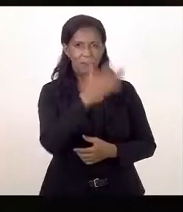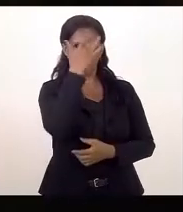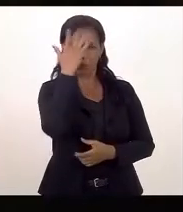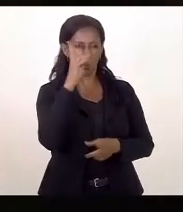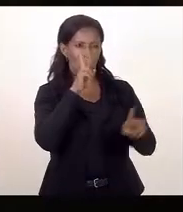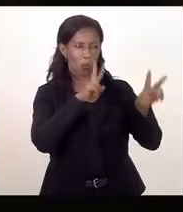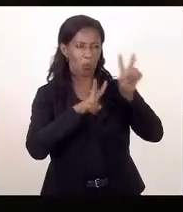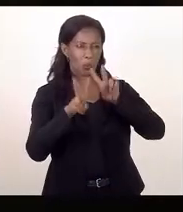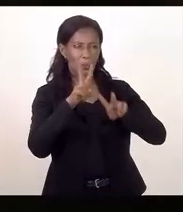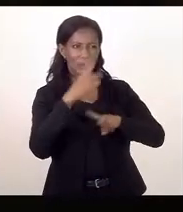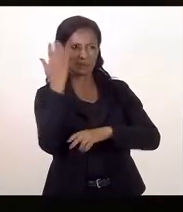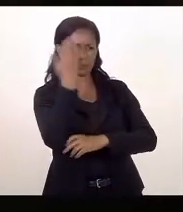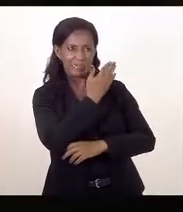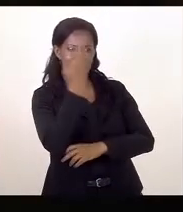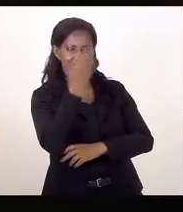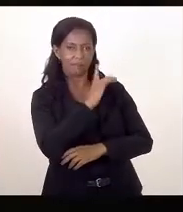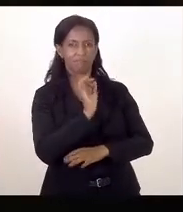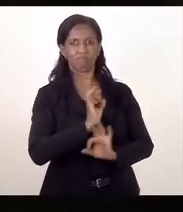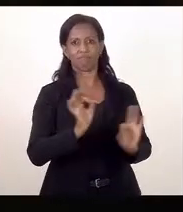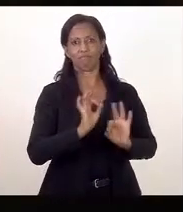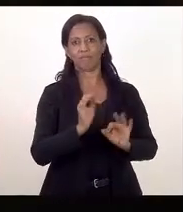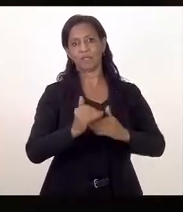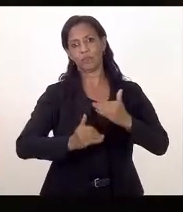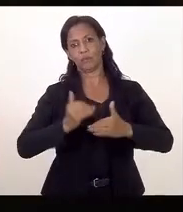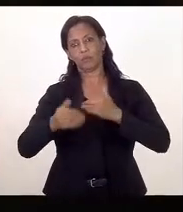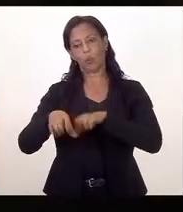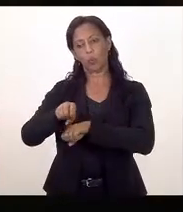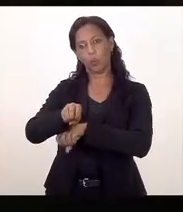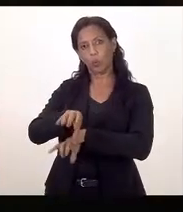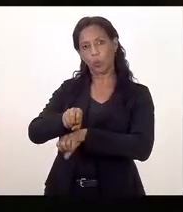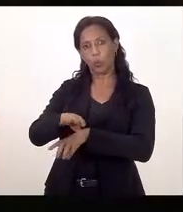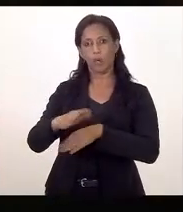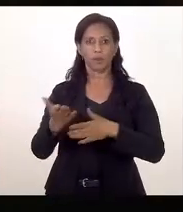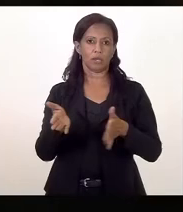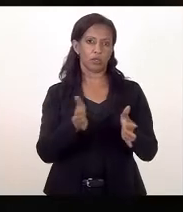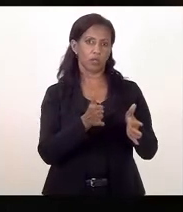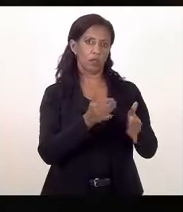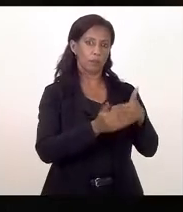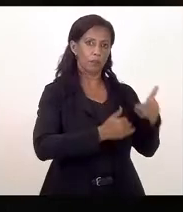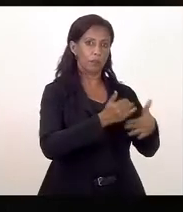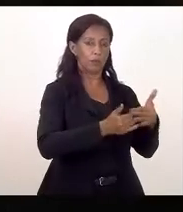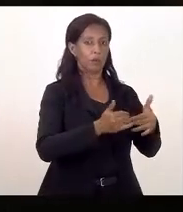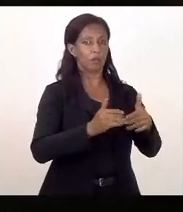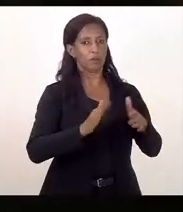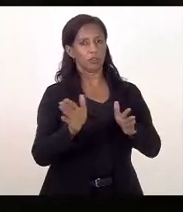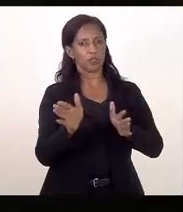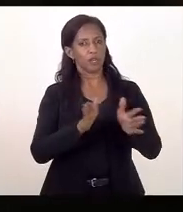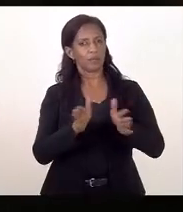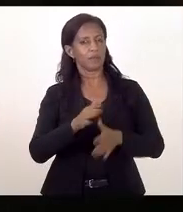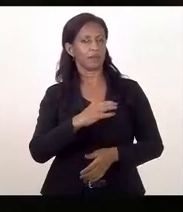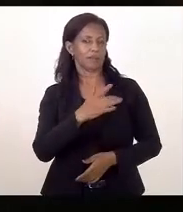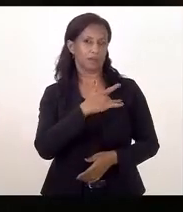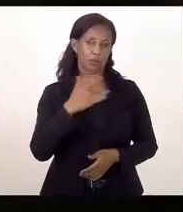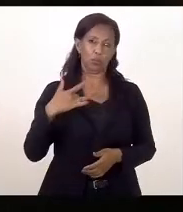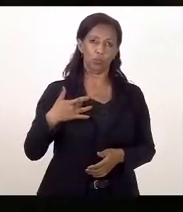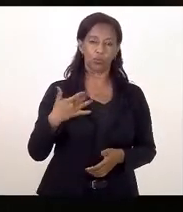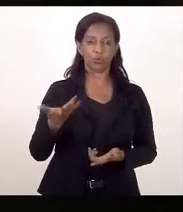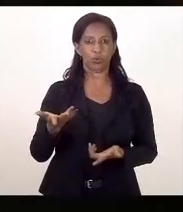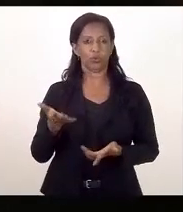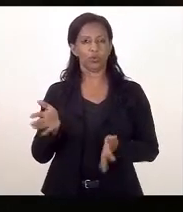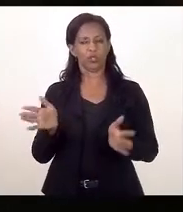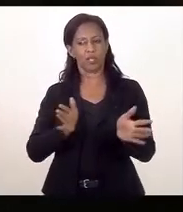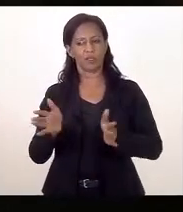visibilidade nenhuma, seja em processos educacionais, seja em processo de acesso à saúde, de acesso